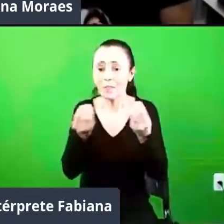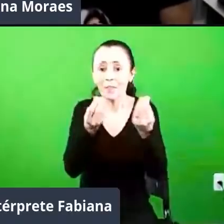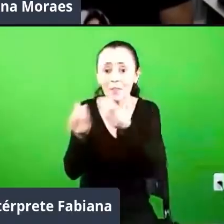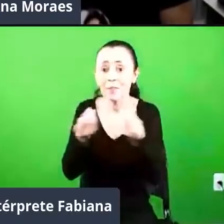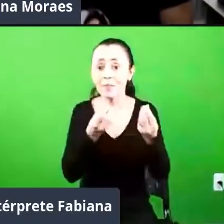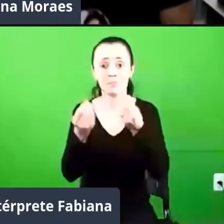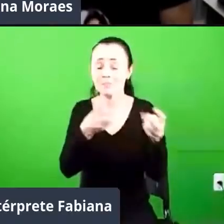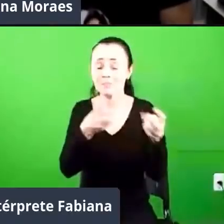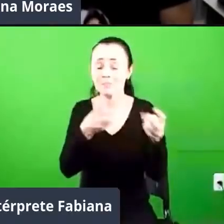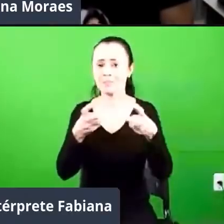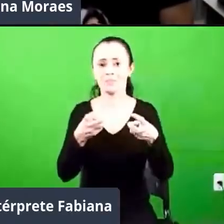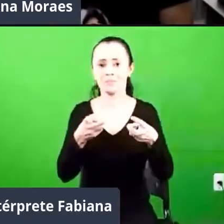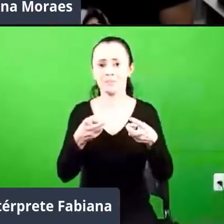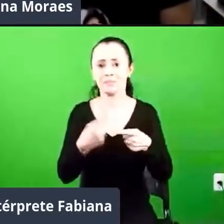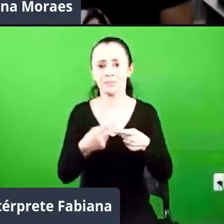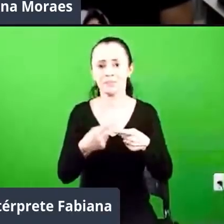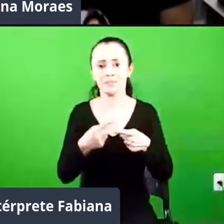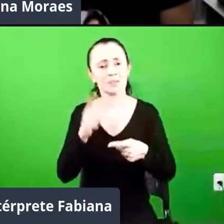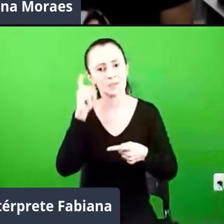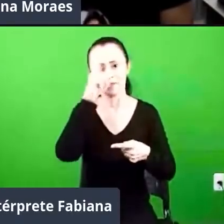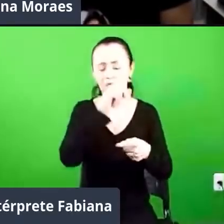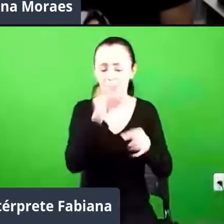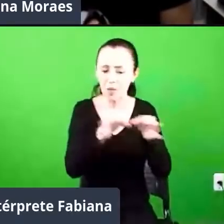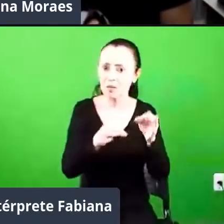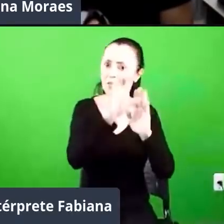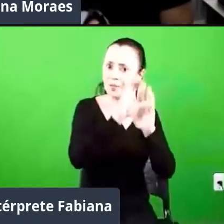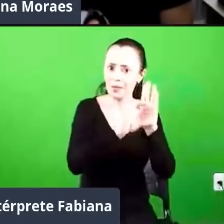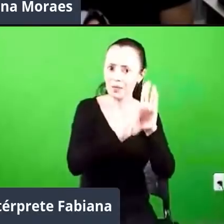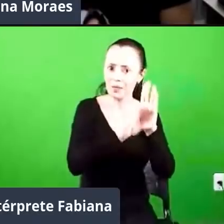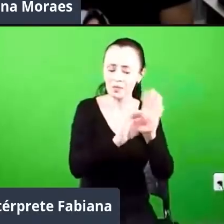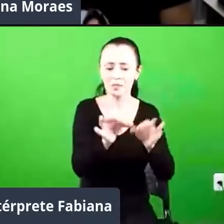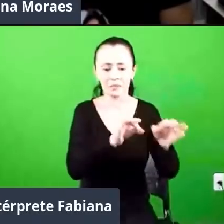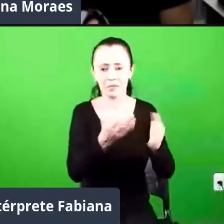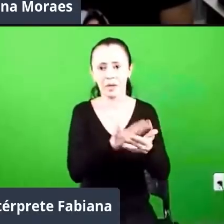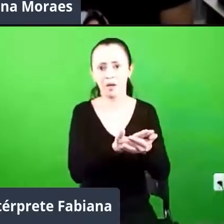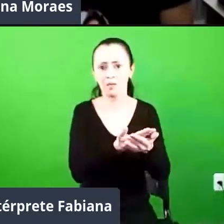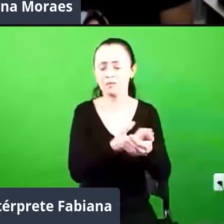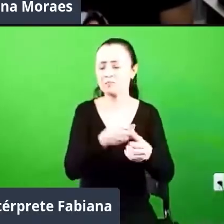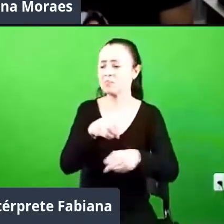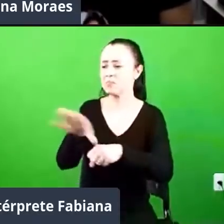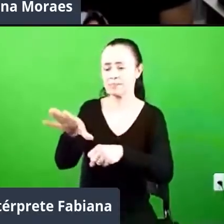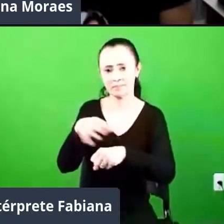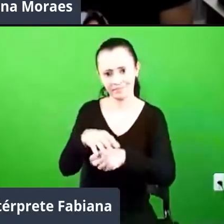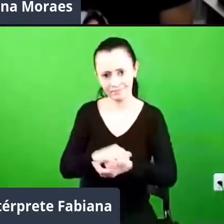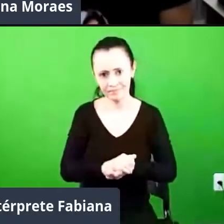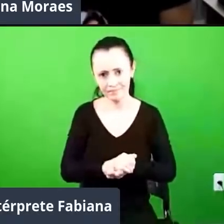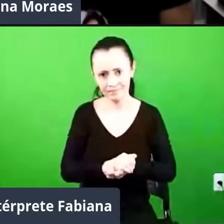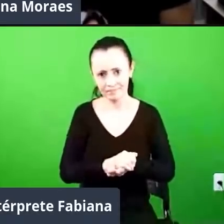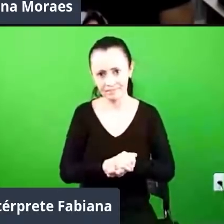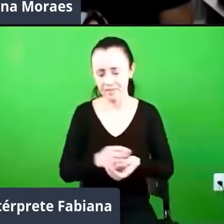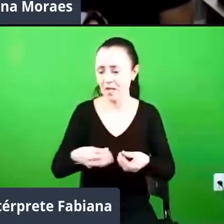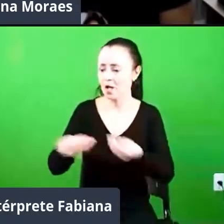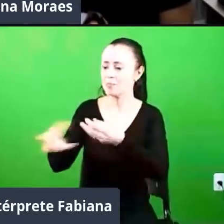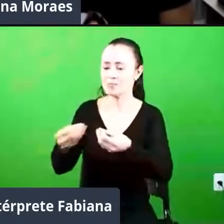complicado eu elaborar um conteúdo, montar uma aula e só jogar ali. Sem saber se o meu aluno